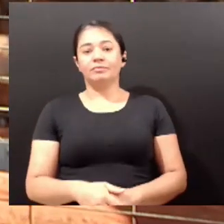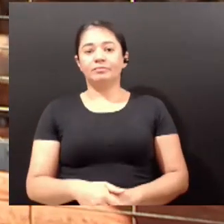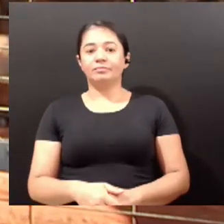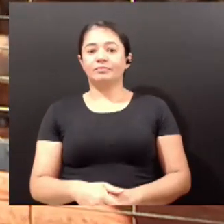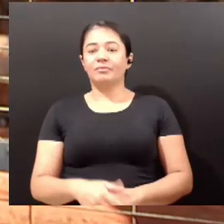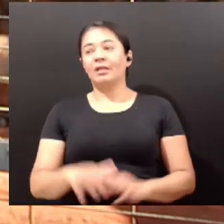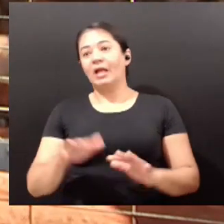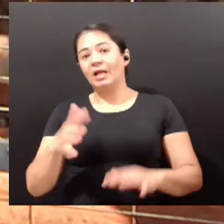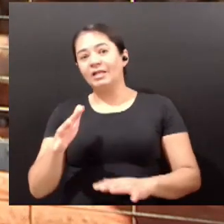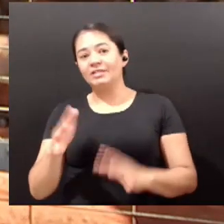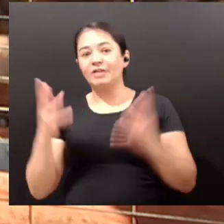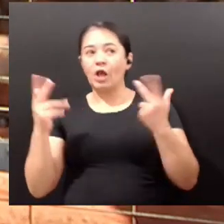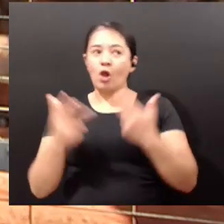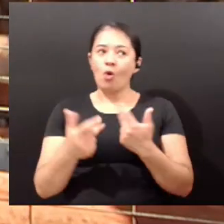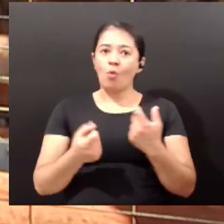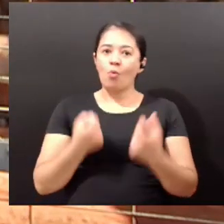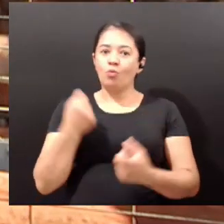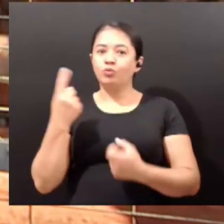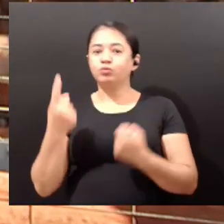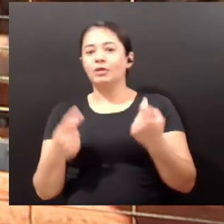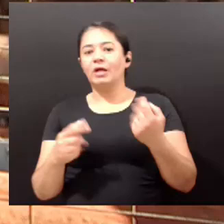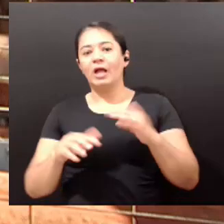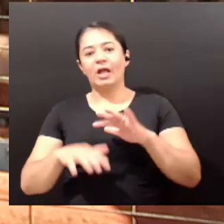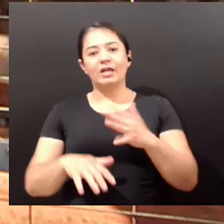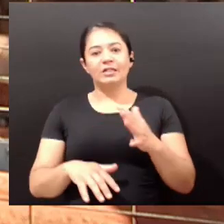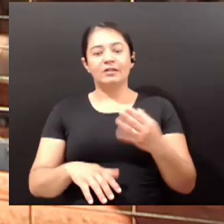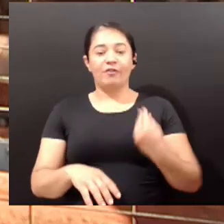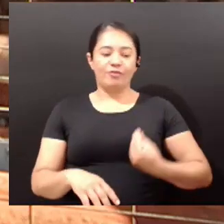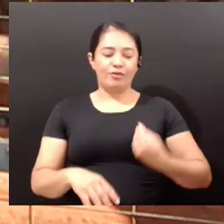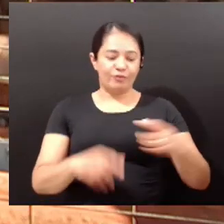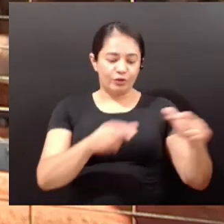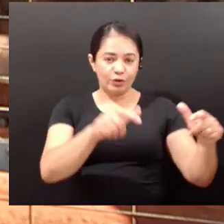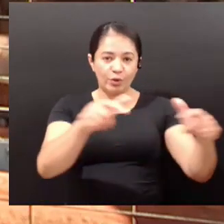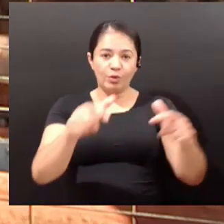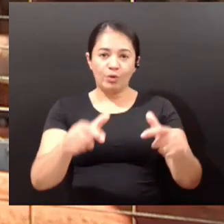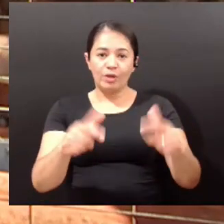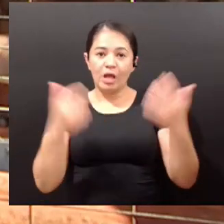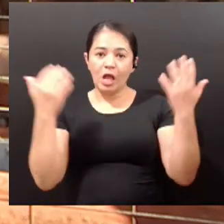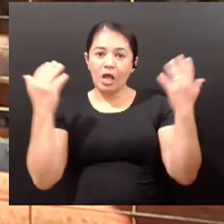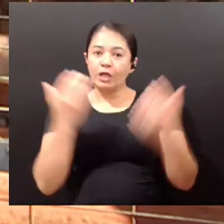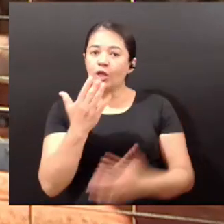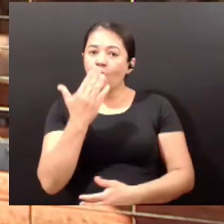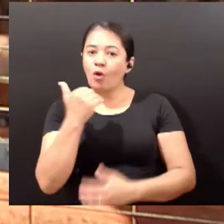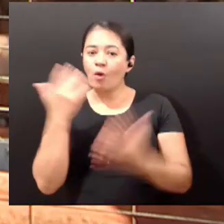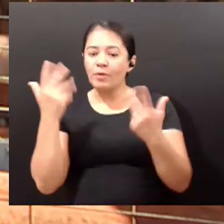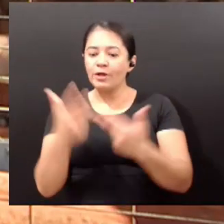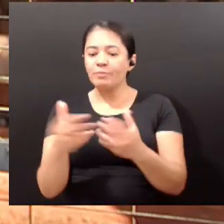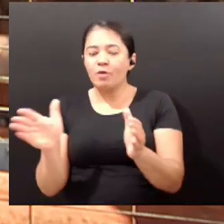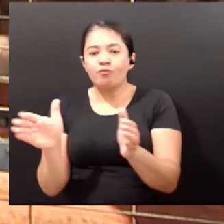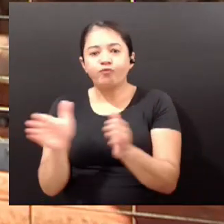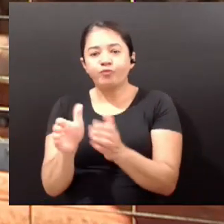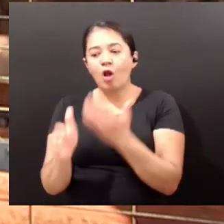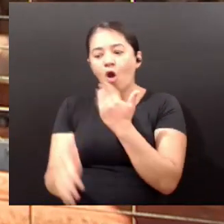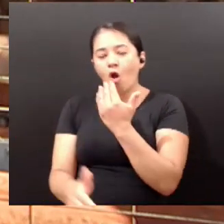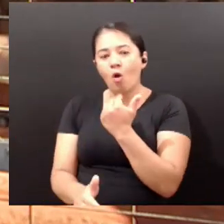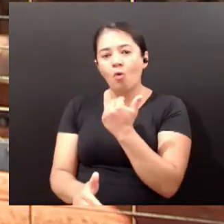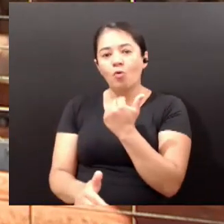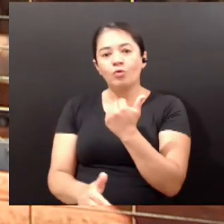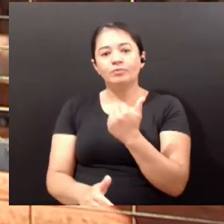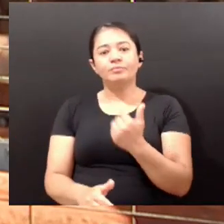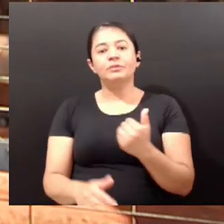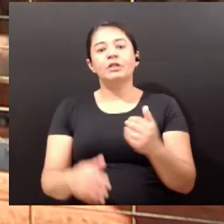que, de repente, vive em área que preda bichos menores, come menos, automaticamente